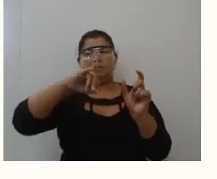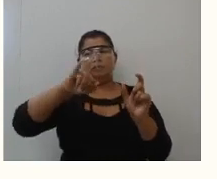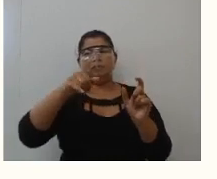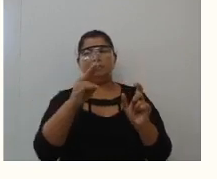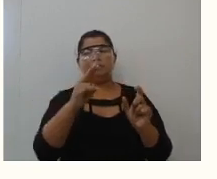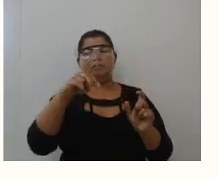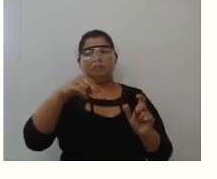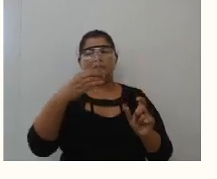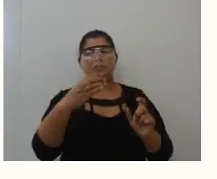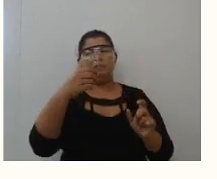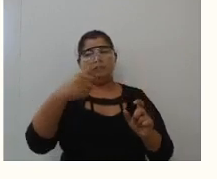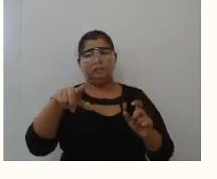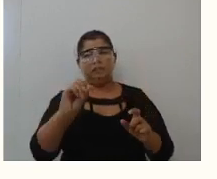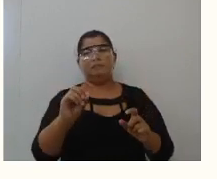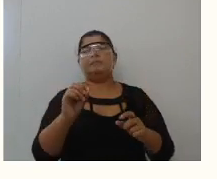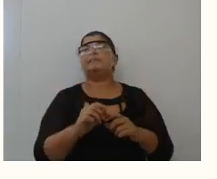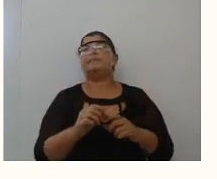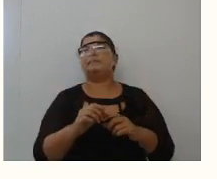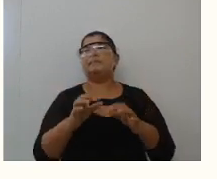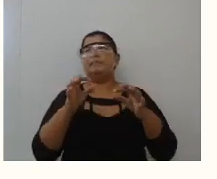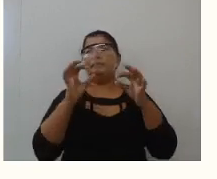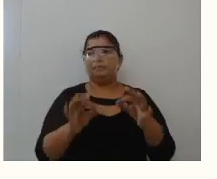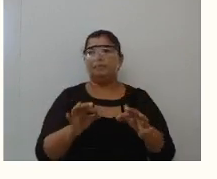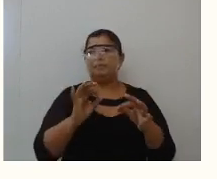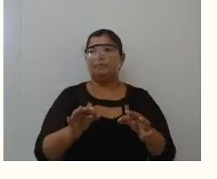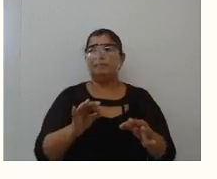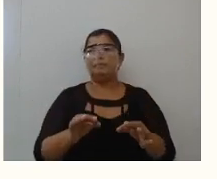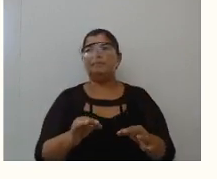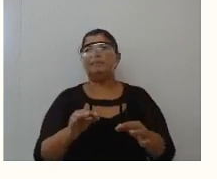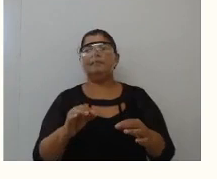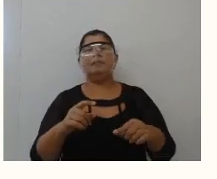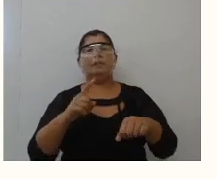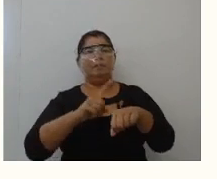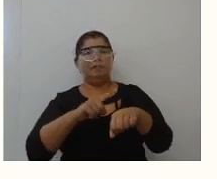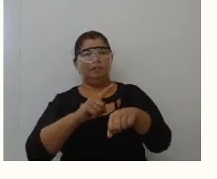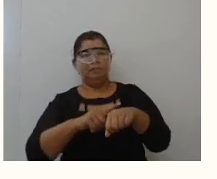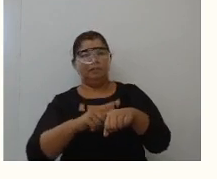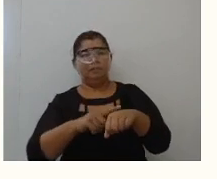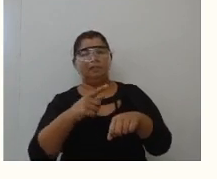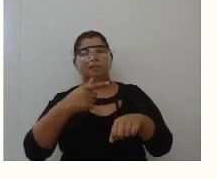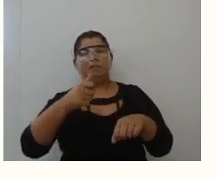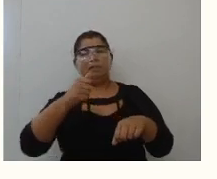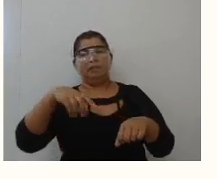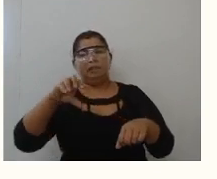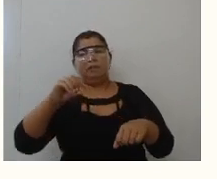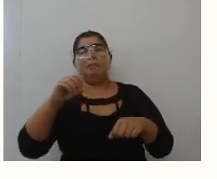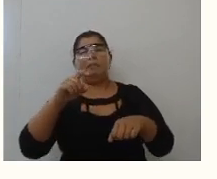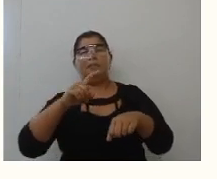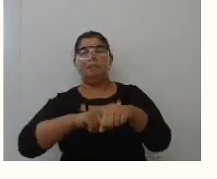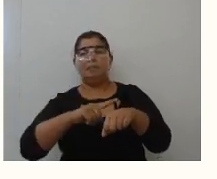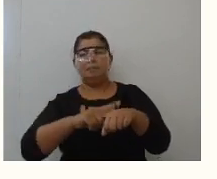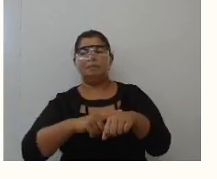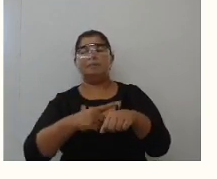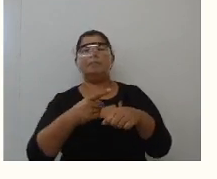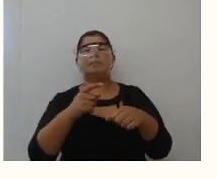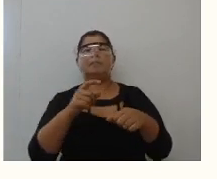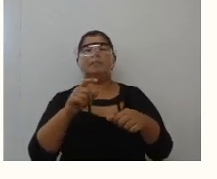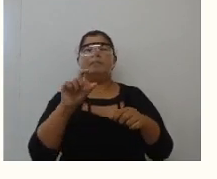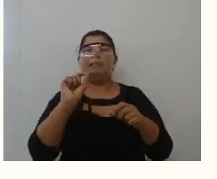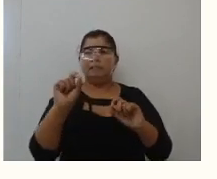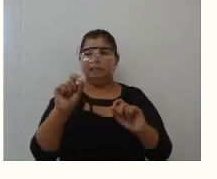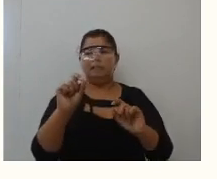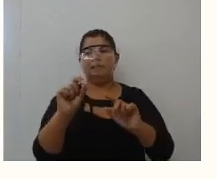ao mesmo tempo que e não ao mesmo tempo em que. Essa história de ao mesmo tempo em